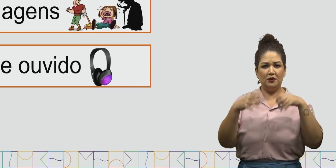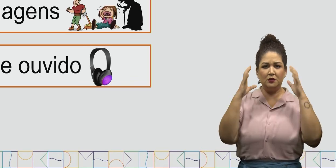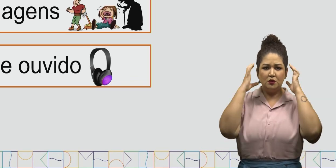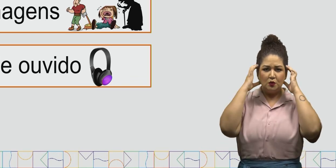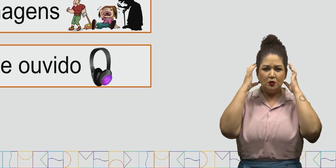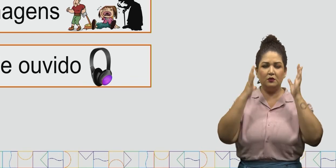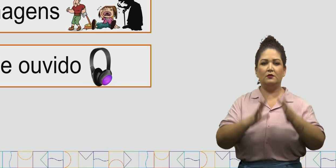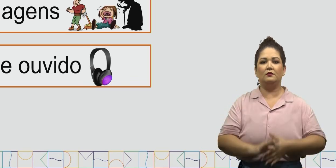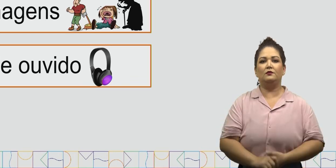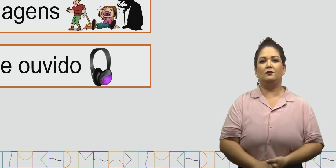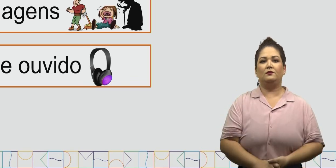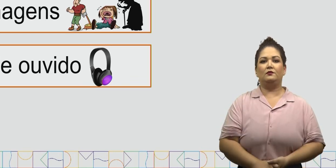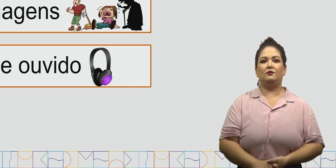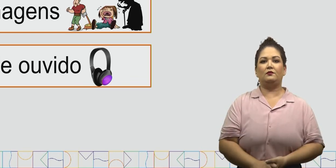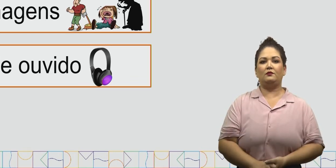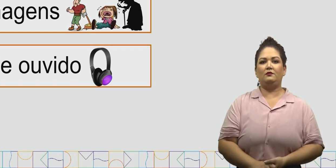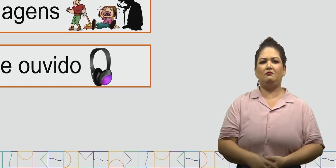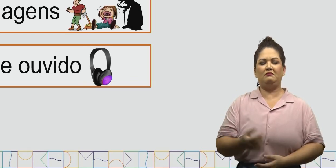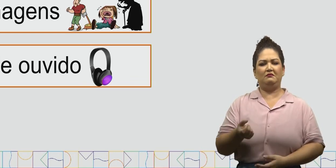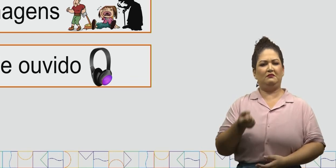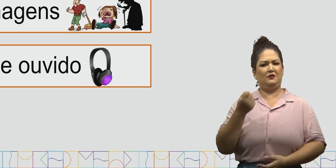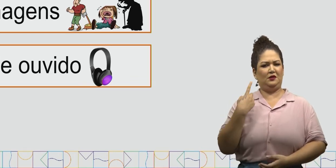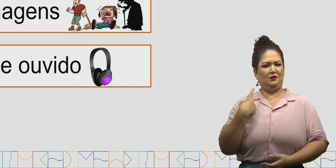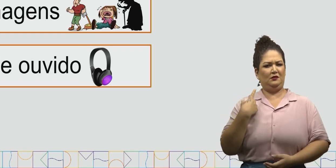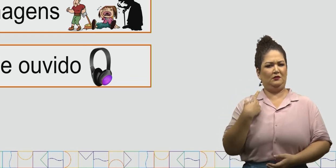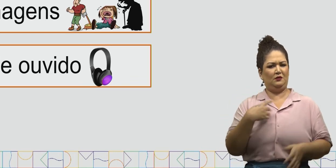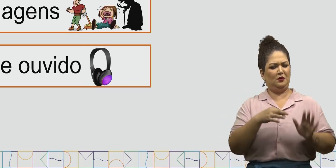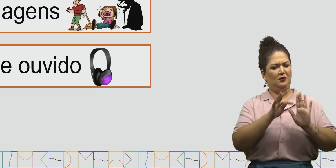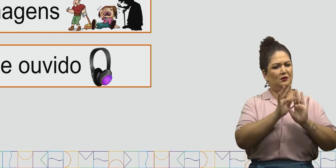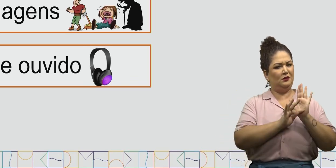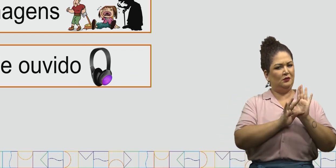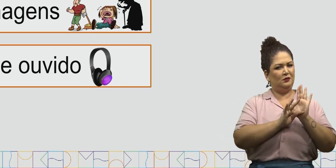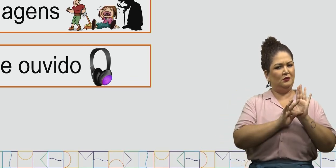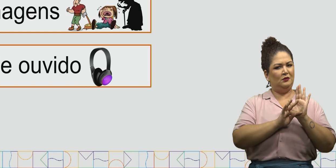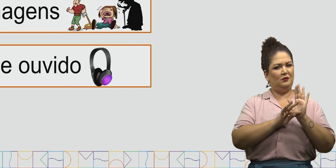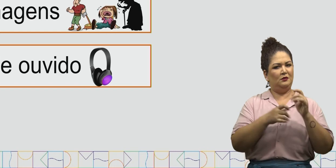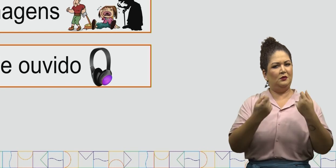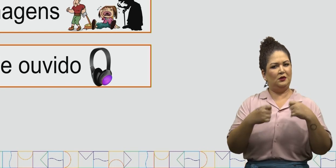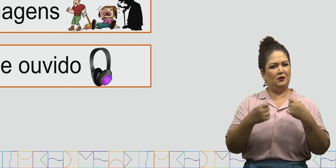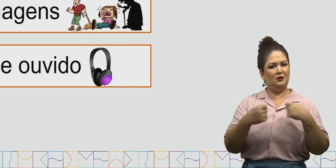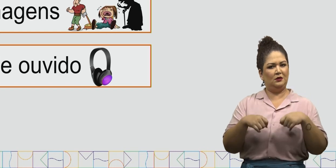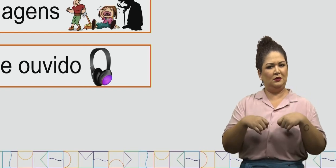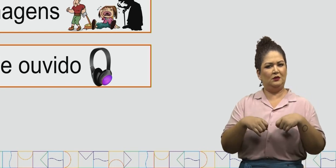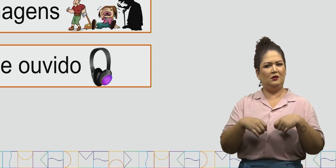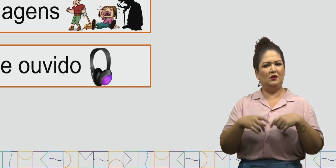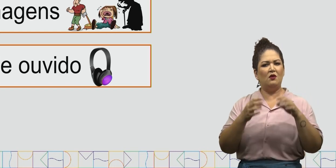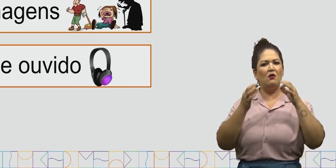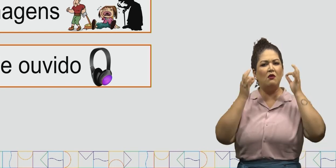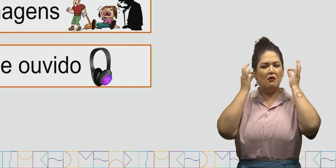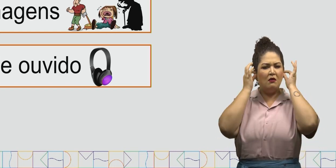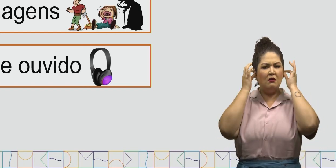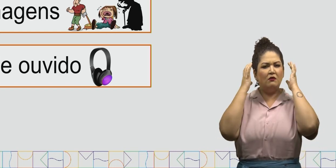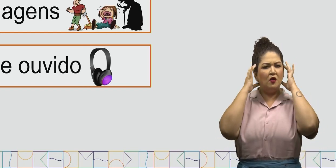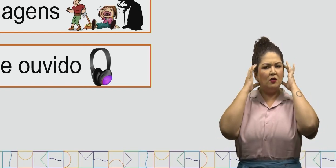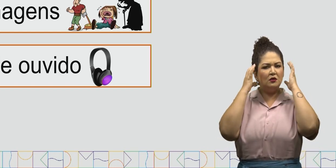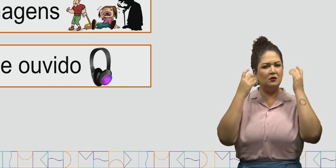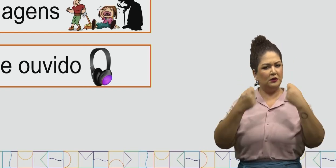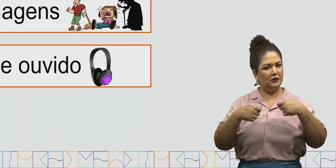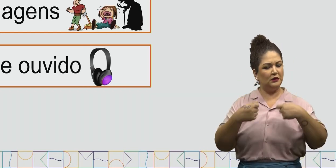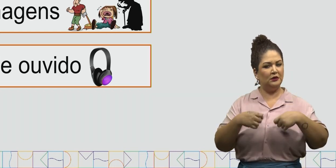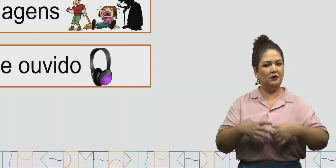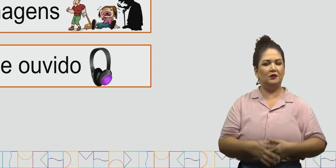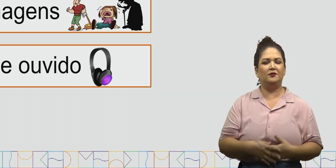fone de ouvido? Que estranho! Será que um texto ele deve ter um fone de